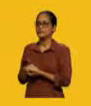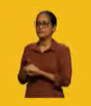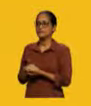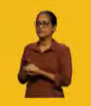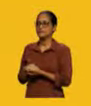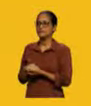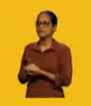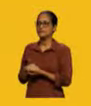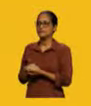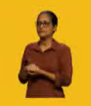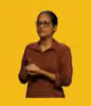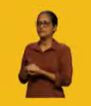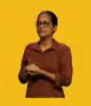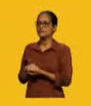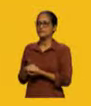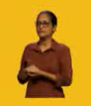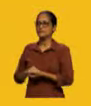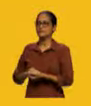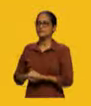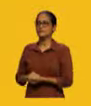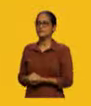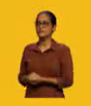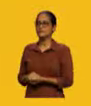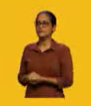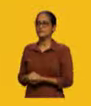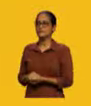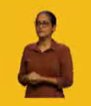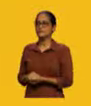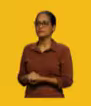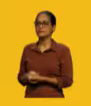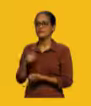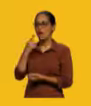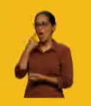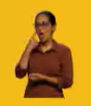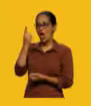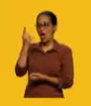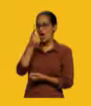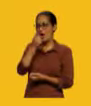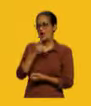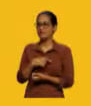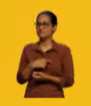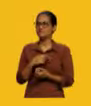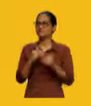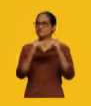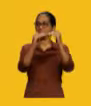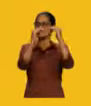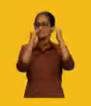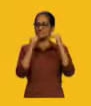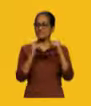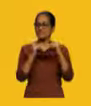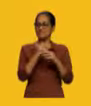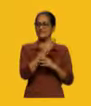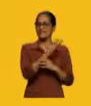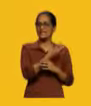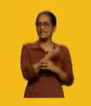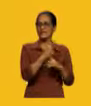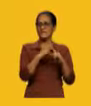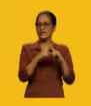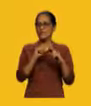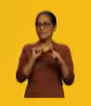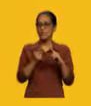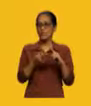990 mil. Então, vou fazer os 36 milhões. O que é 36 milhões? É 36 vezes 1.000